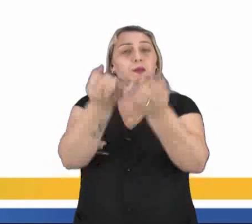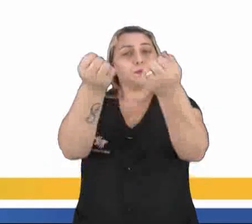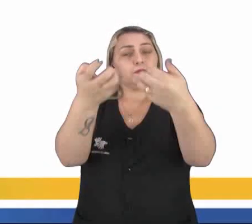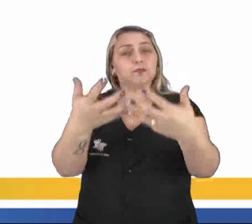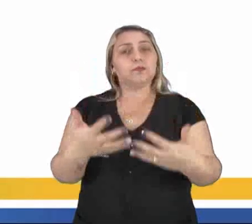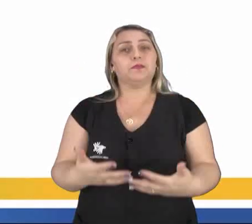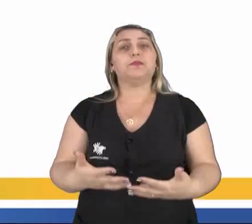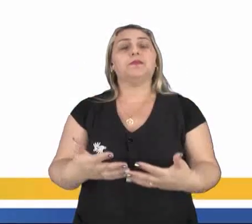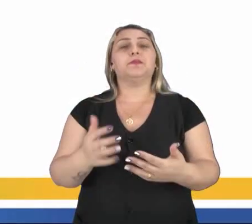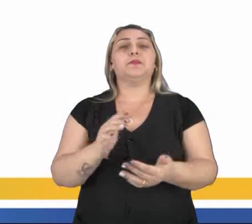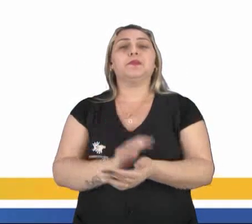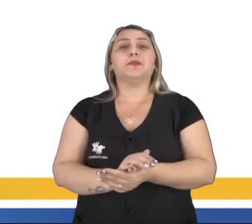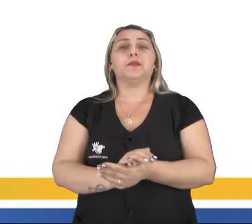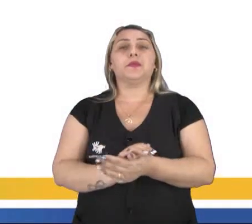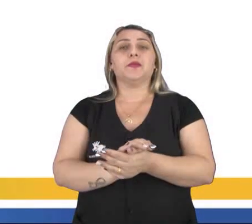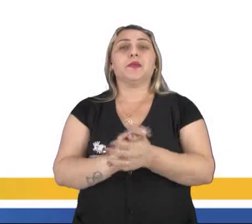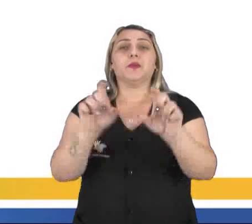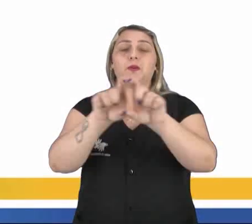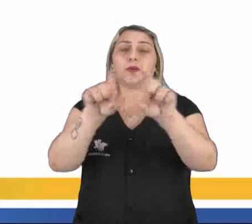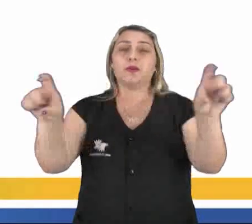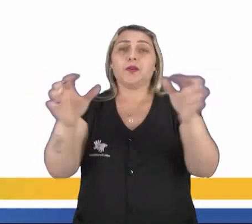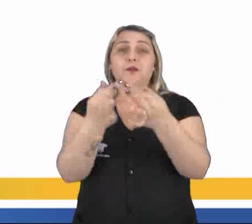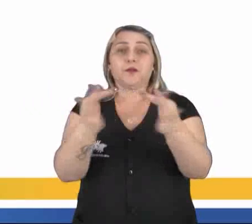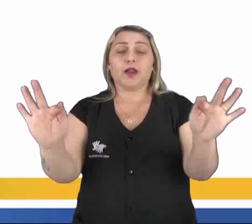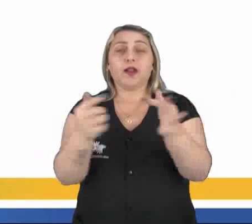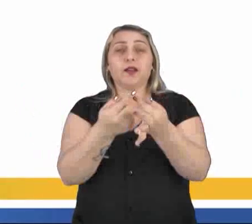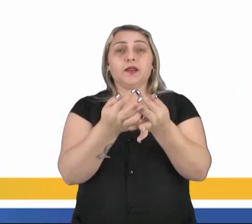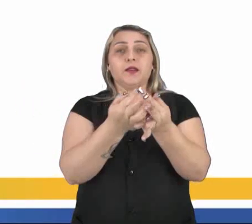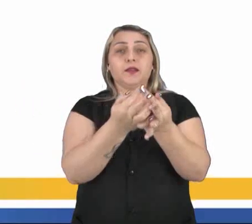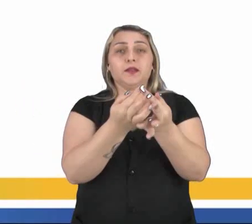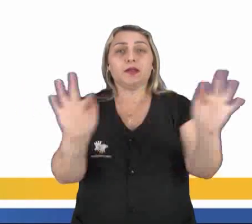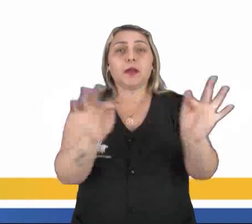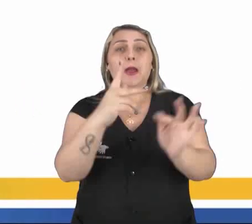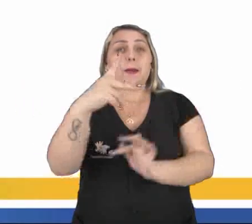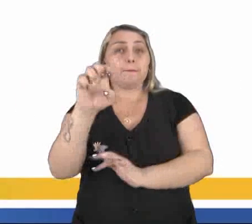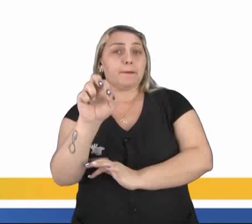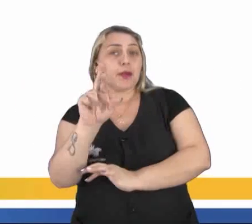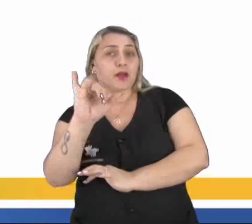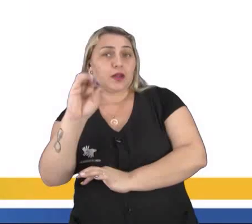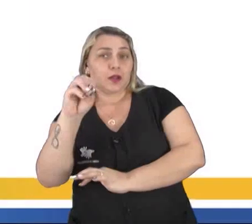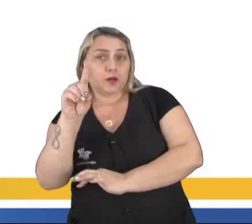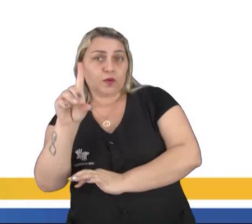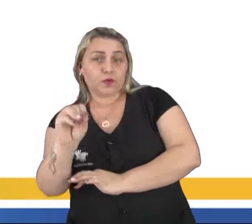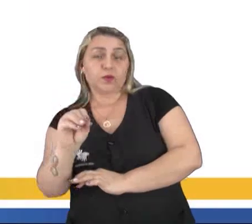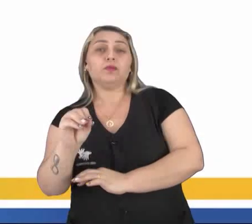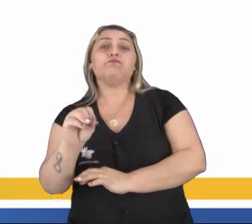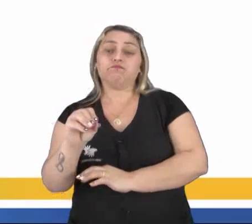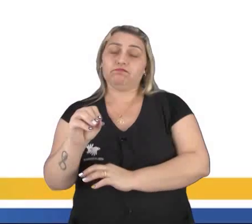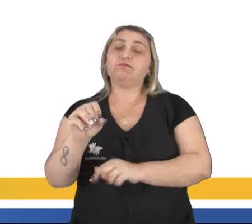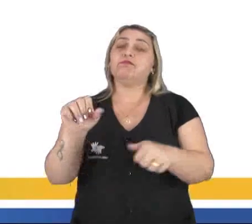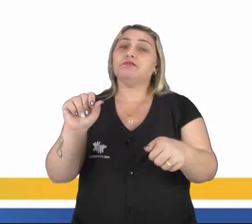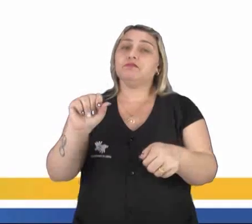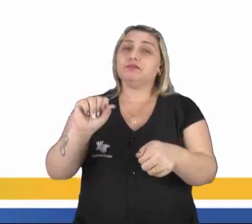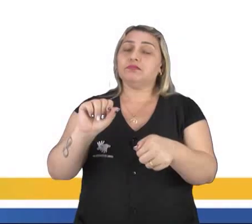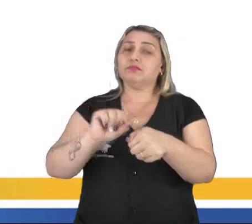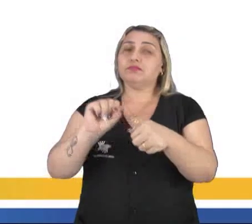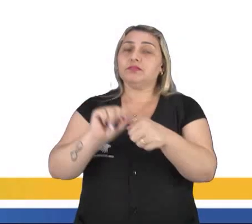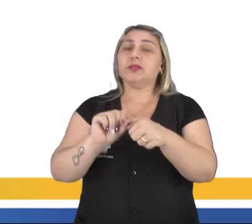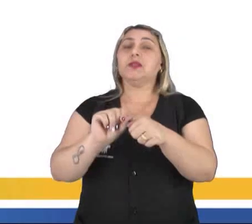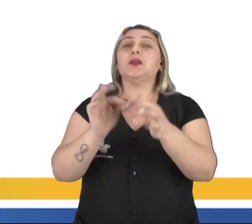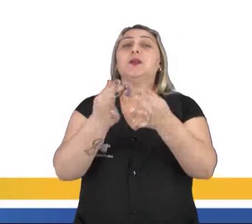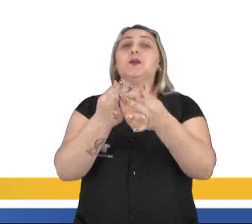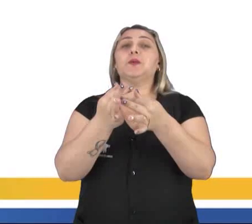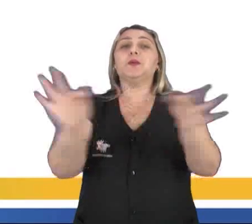discutindo sobre orações, né, frase, período, e ao longo delas a gente vem trabalhando a questão da